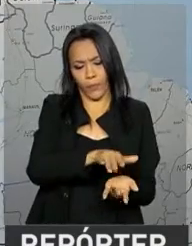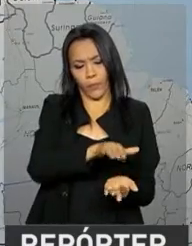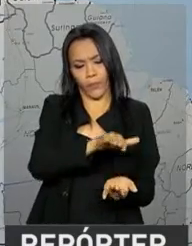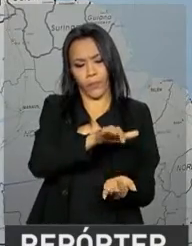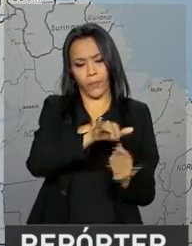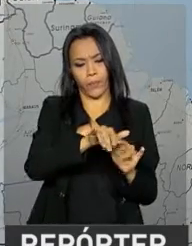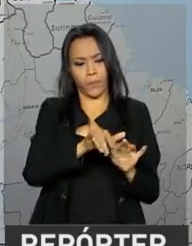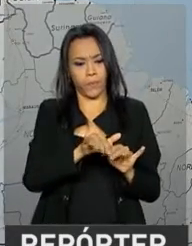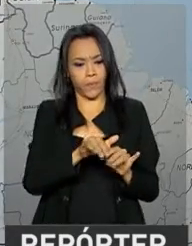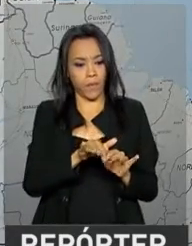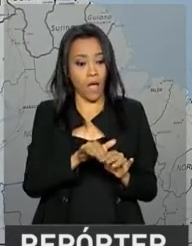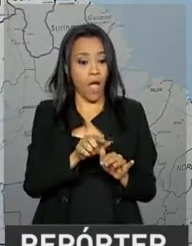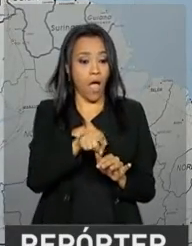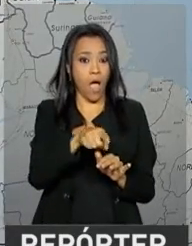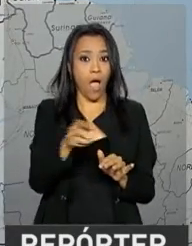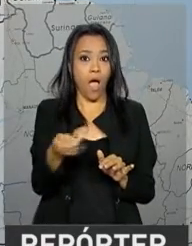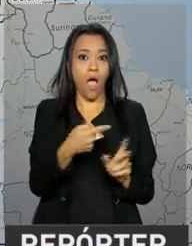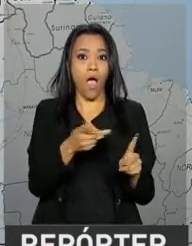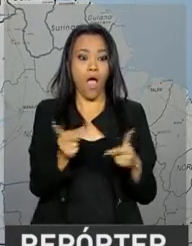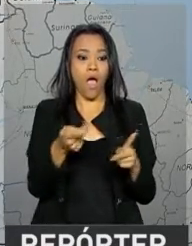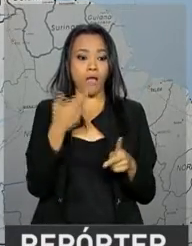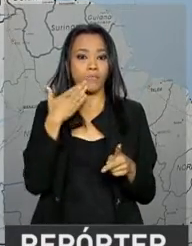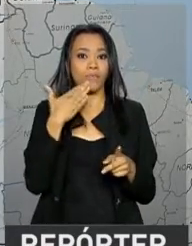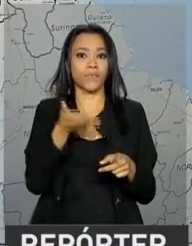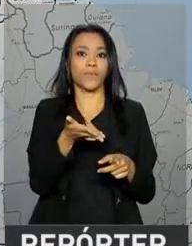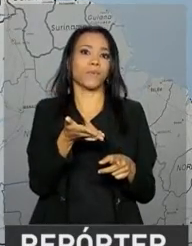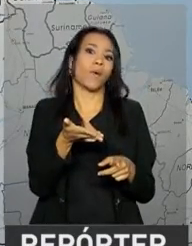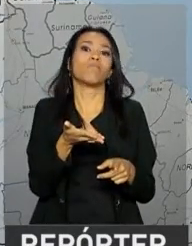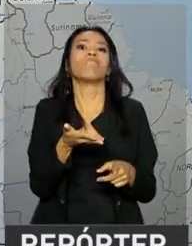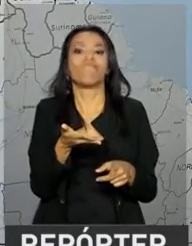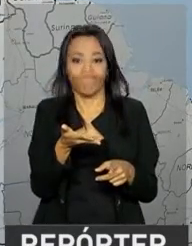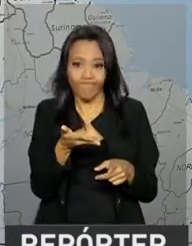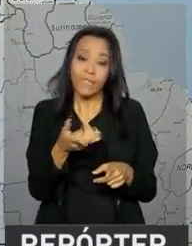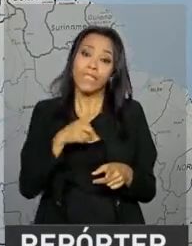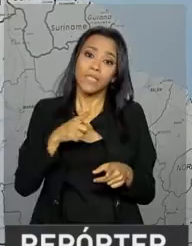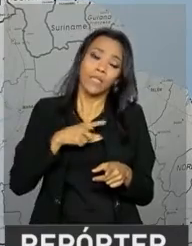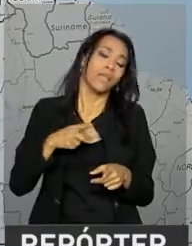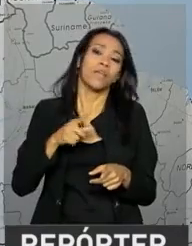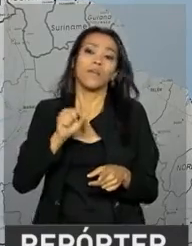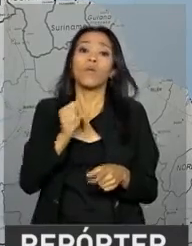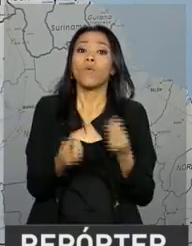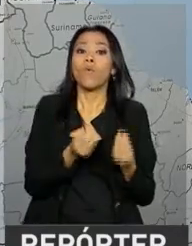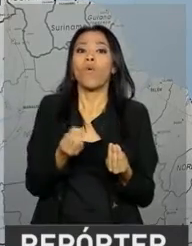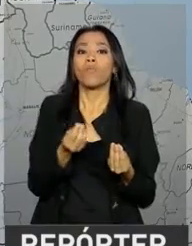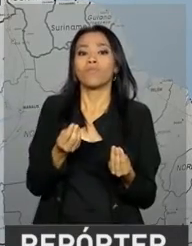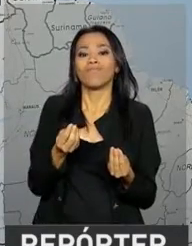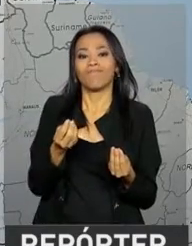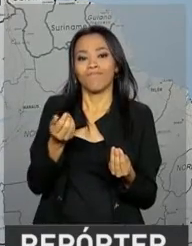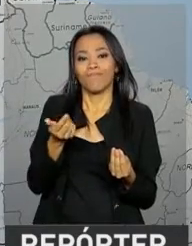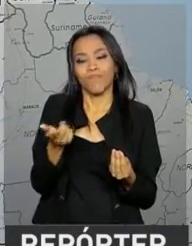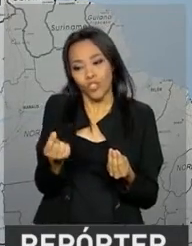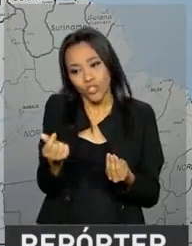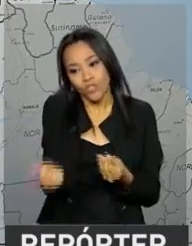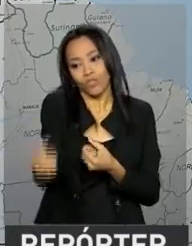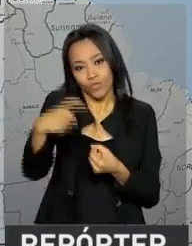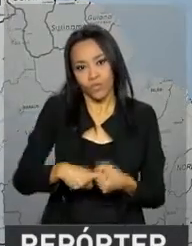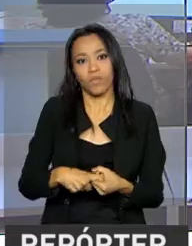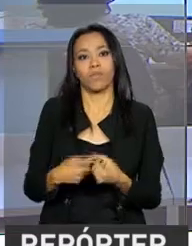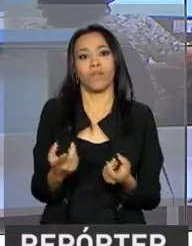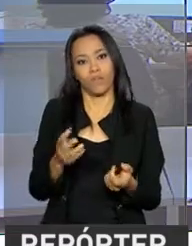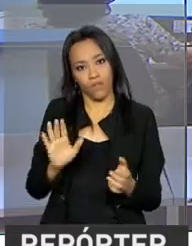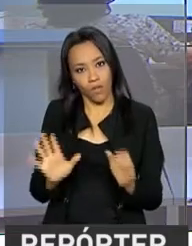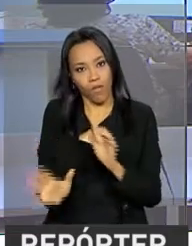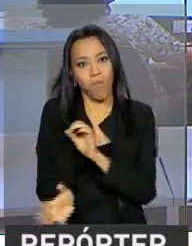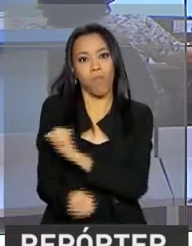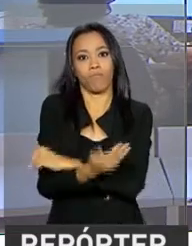gente confere muito mais agilidade ao sistema e consequentemente a gente tem mais chances de reaver o dinheiro foi de viana